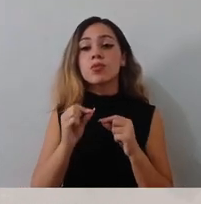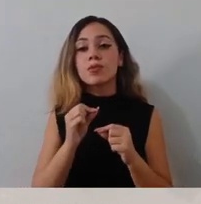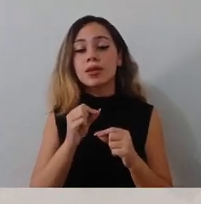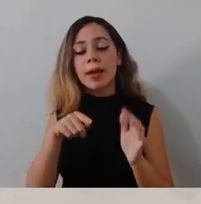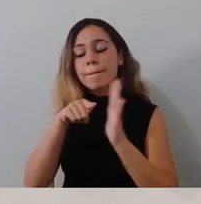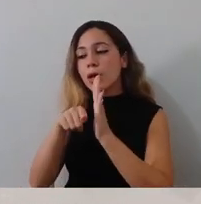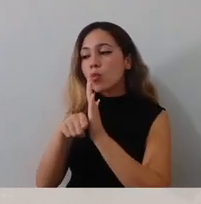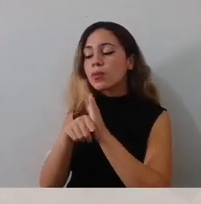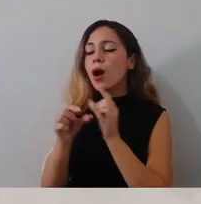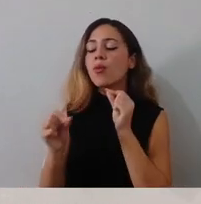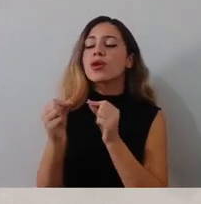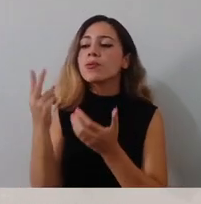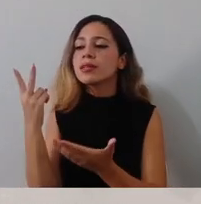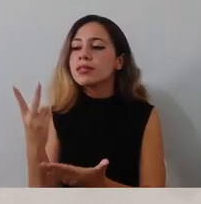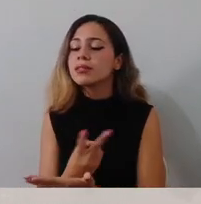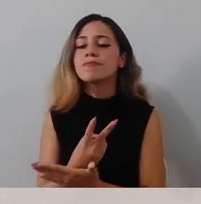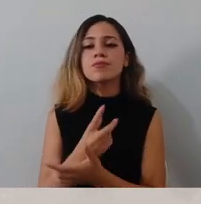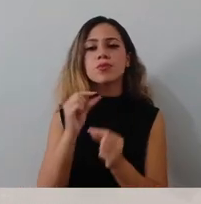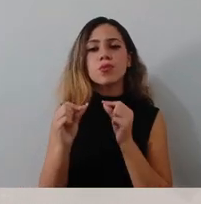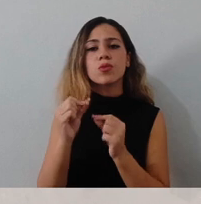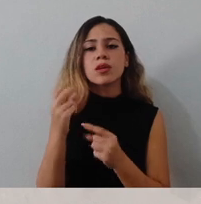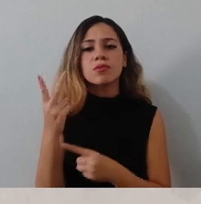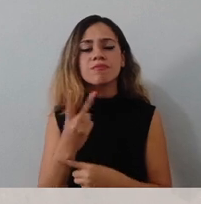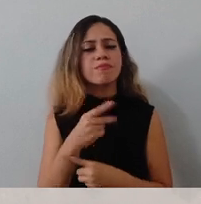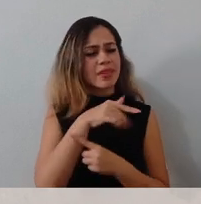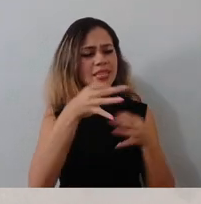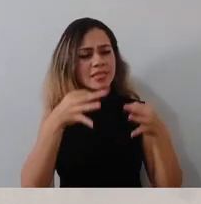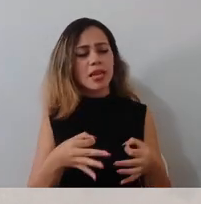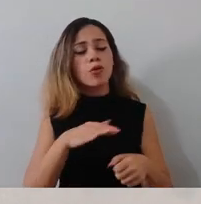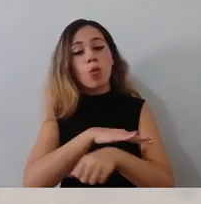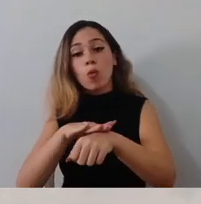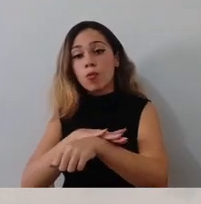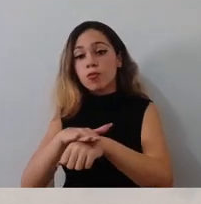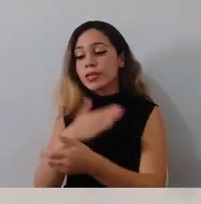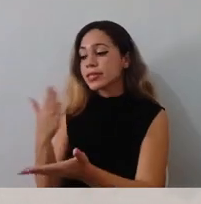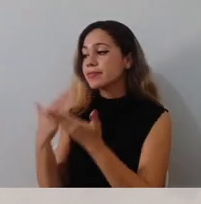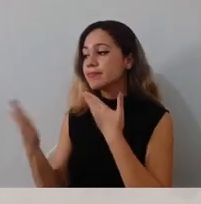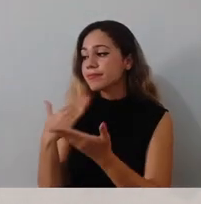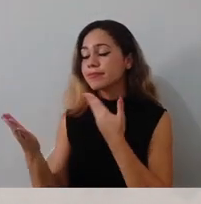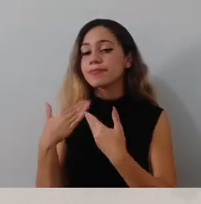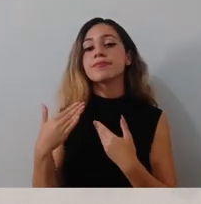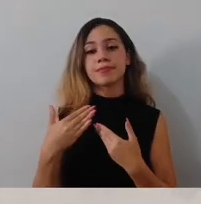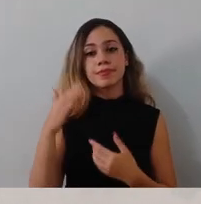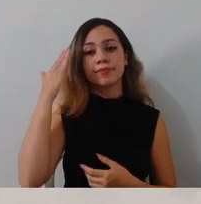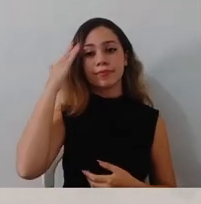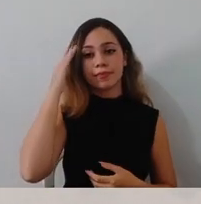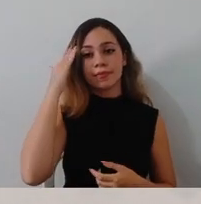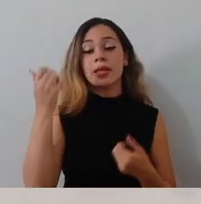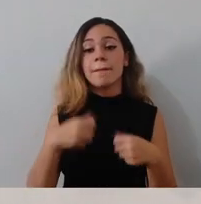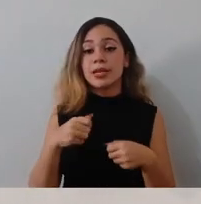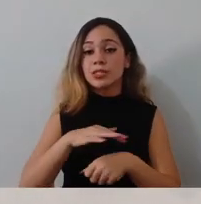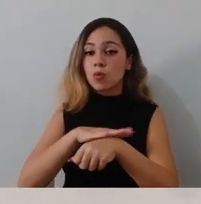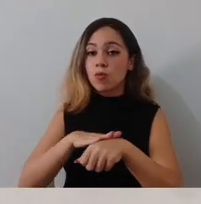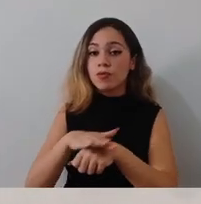surda também. Perguntar de fato se foi aquilo mesmo, conversa, porque é algo que não tem como retirar.